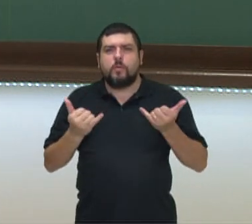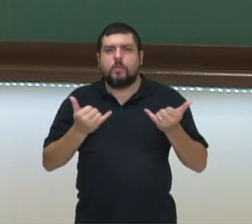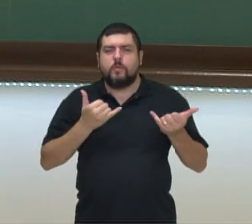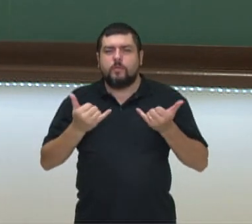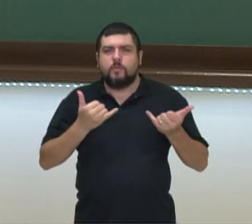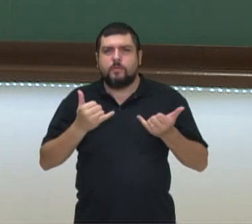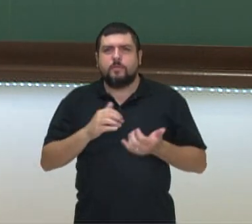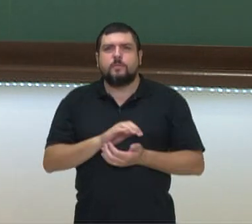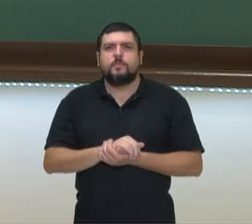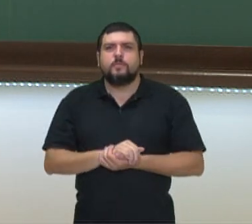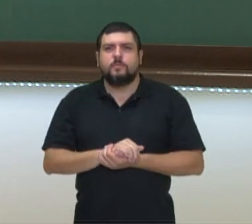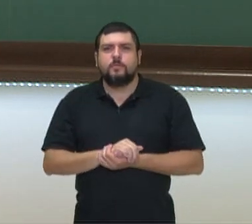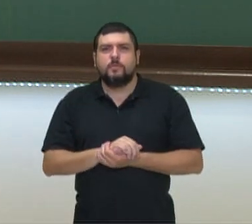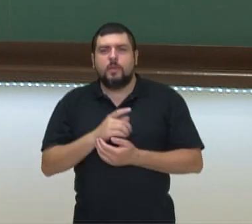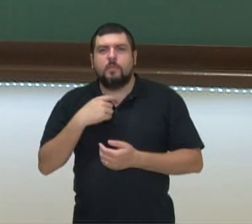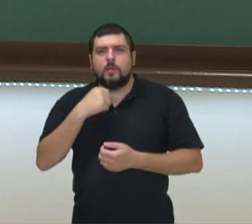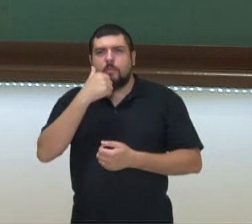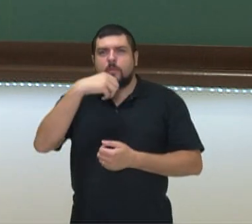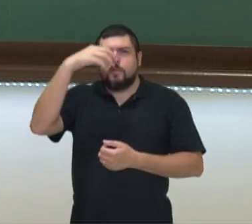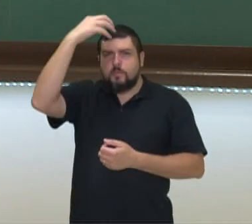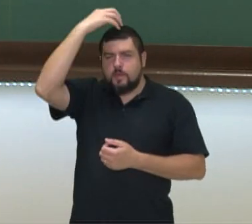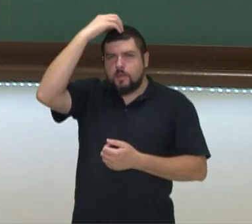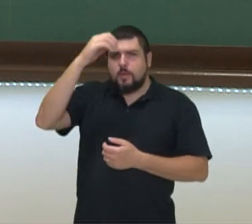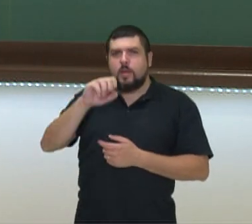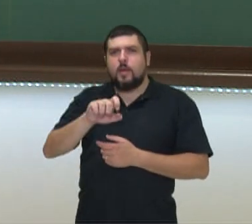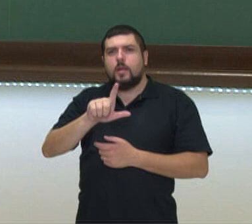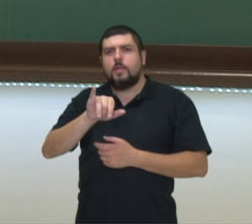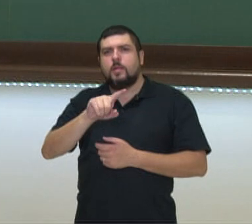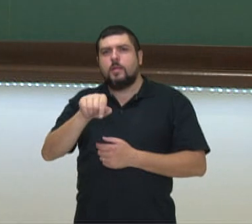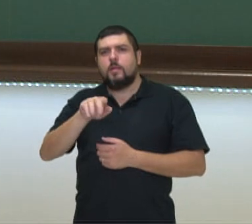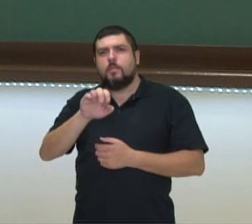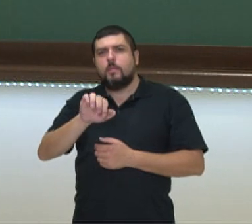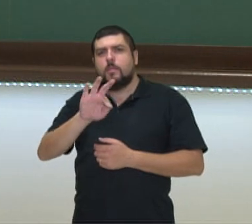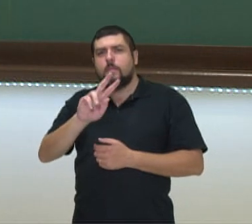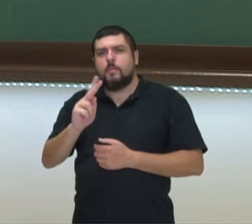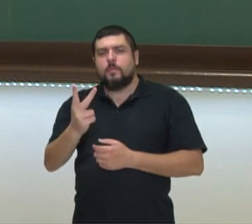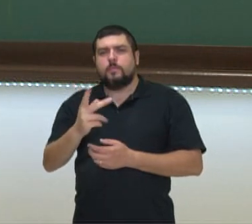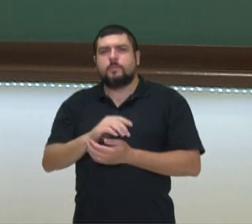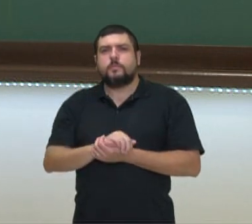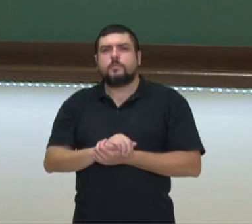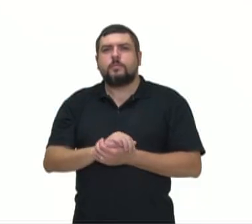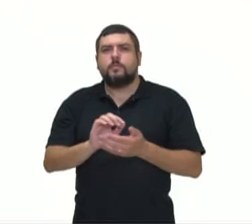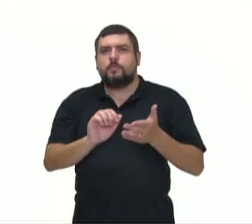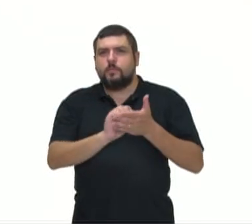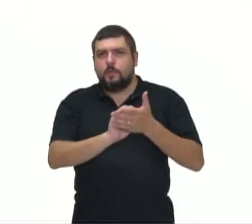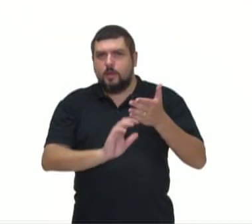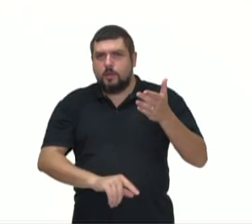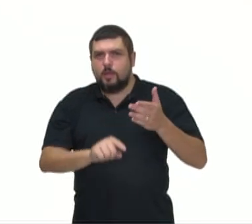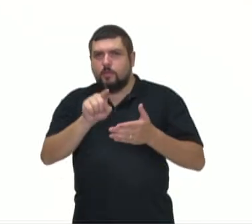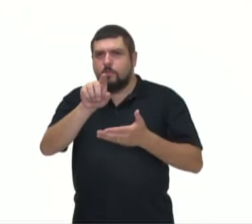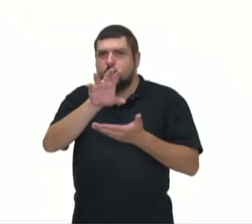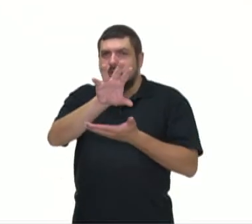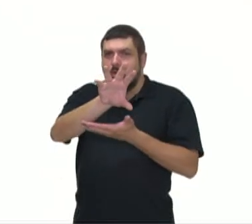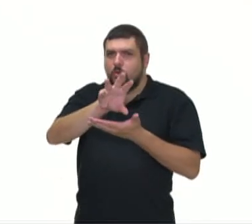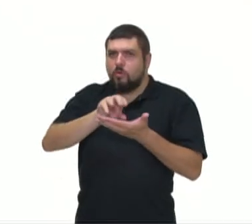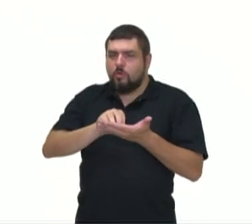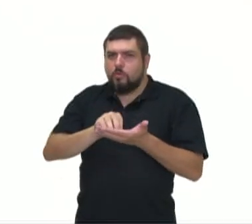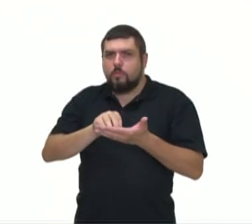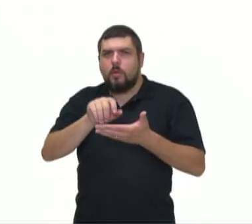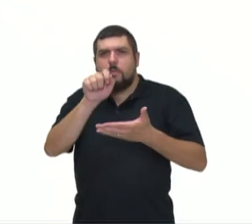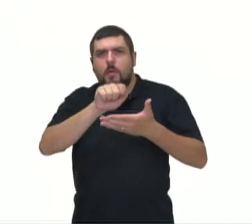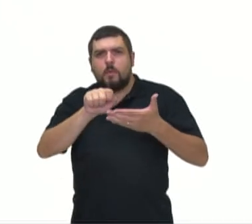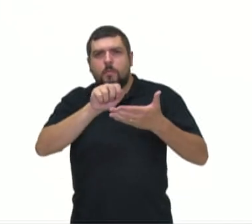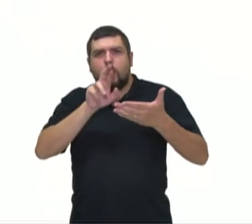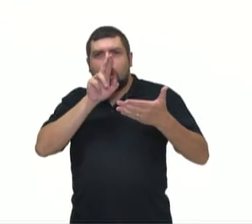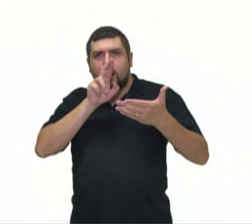rainha Elizabeth na Inglaterra, final do século XVI. Então aqui uma atividade, copia, responda, socialize,